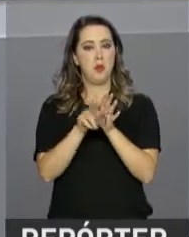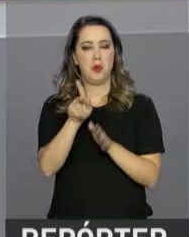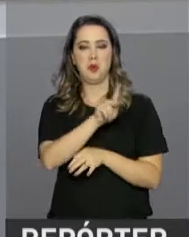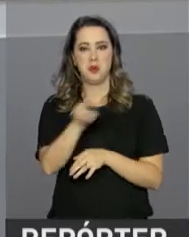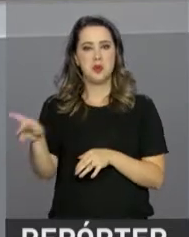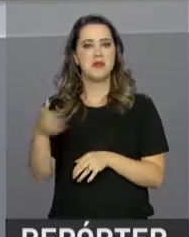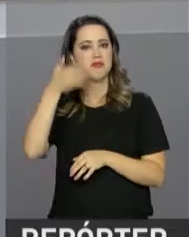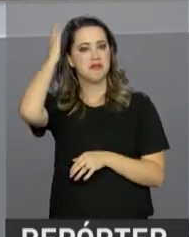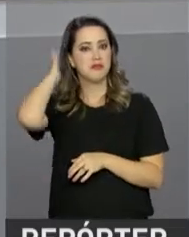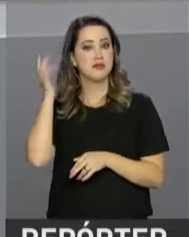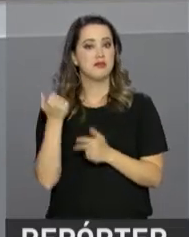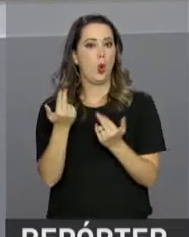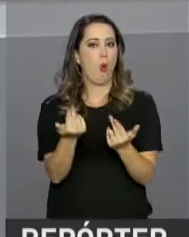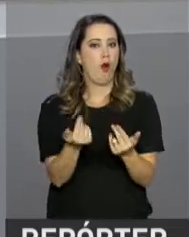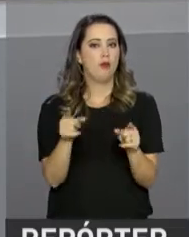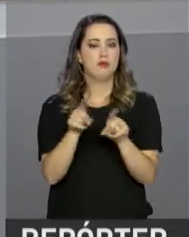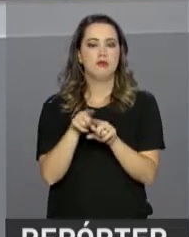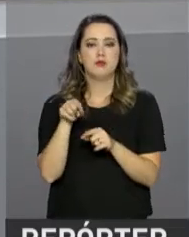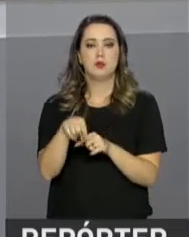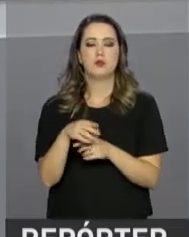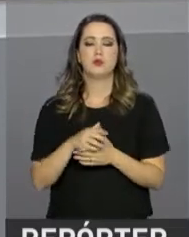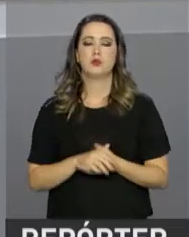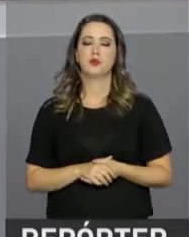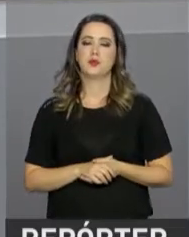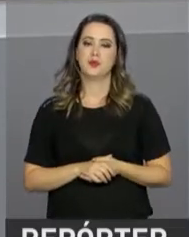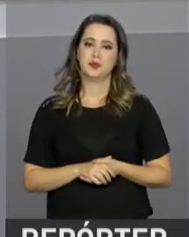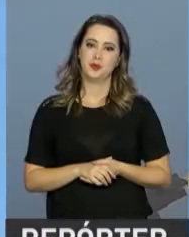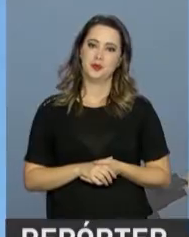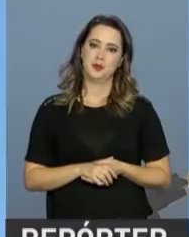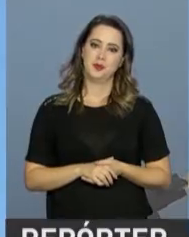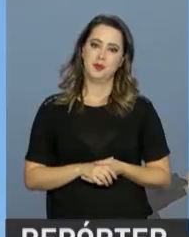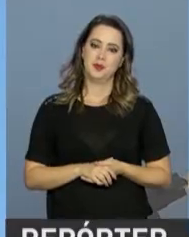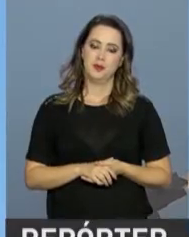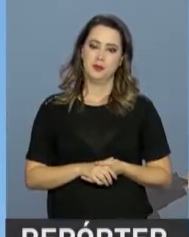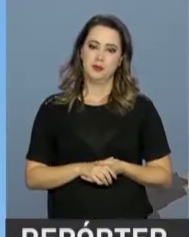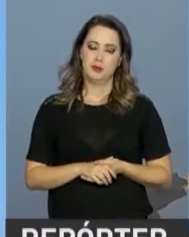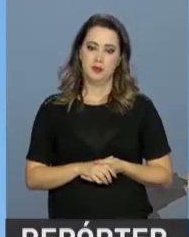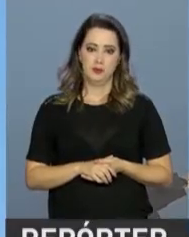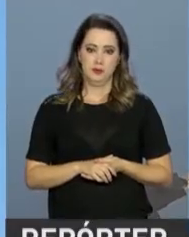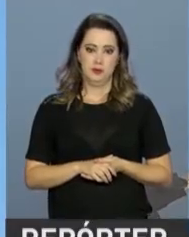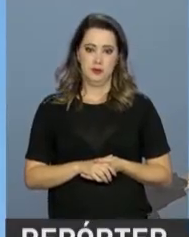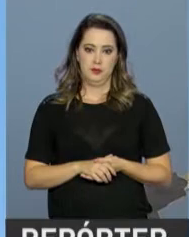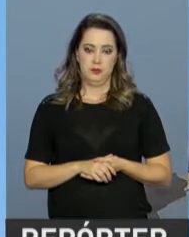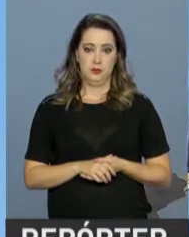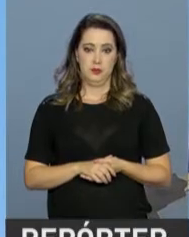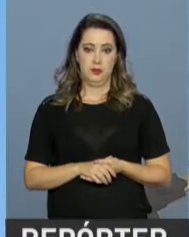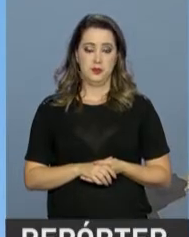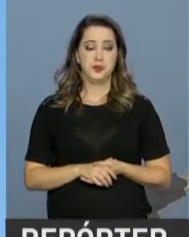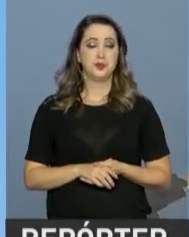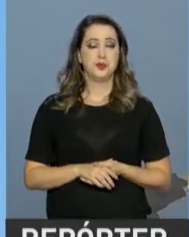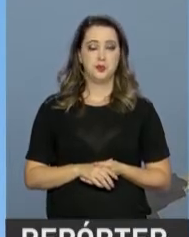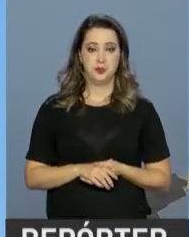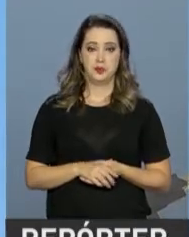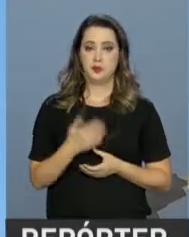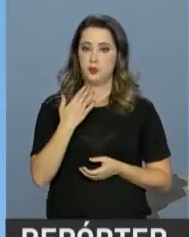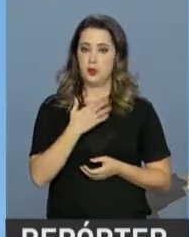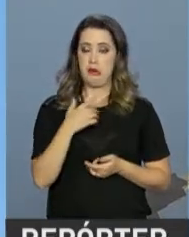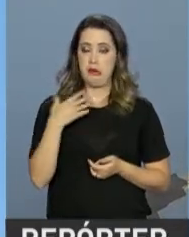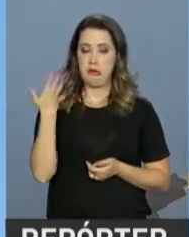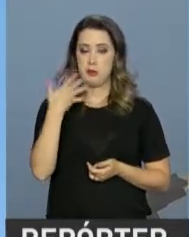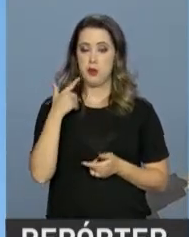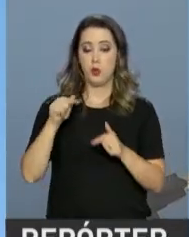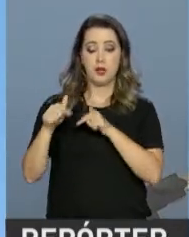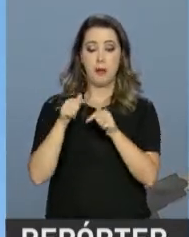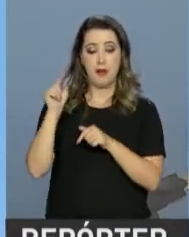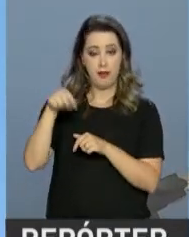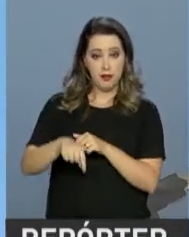social do trabalho desenvolvido nestas unidades é uma atividade voltada para a saúde mas que tem um cunho